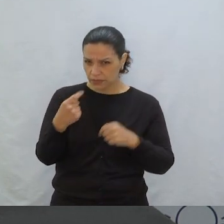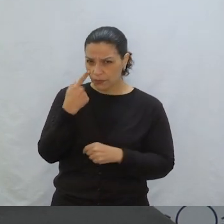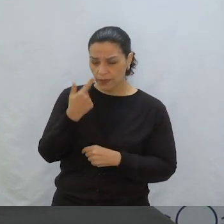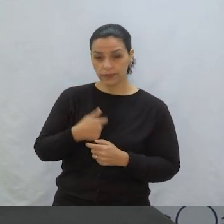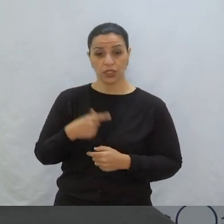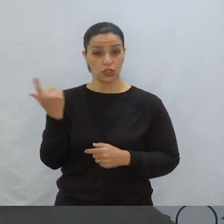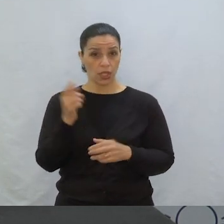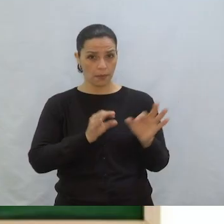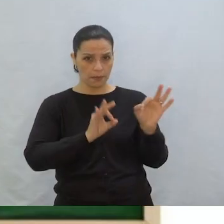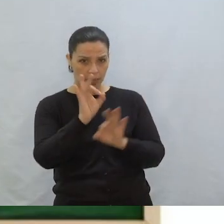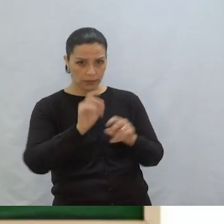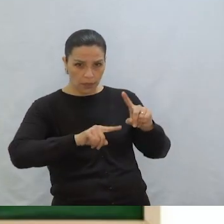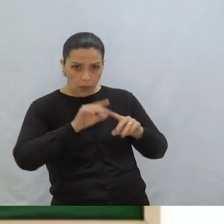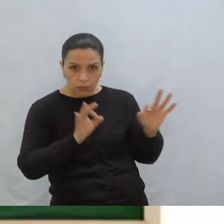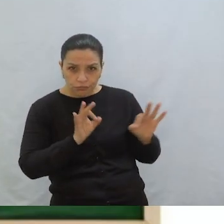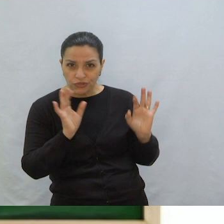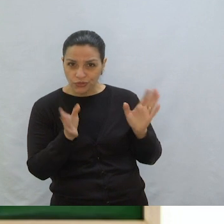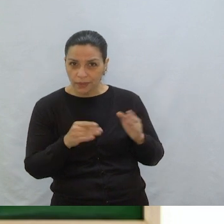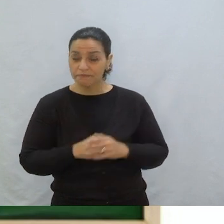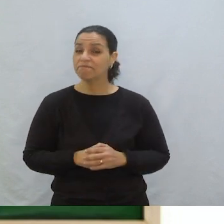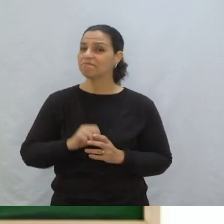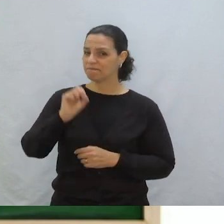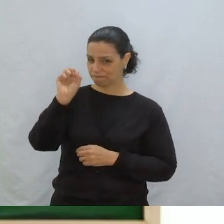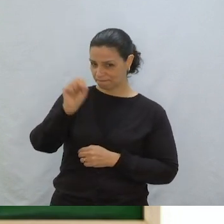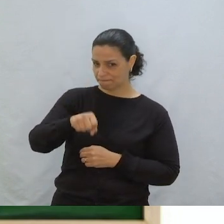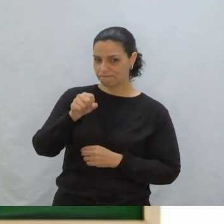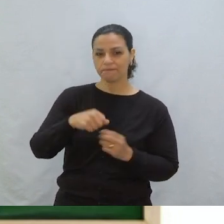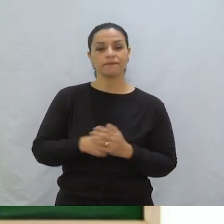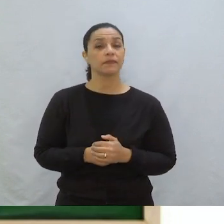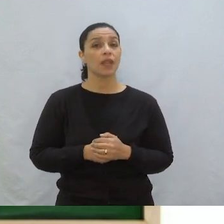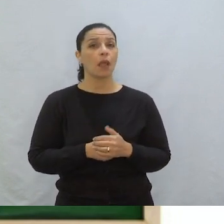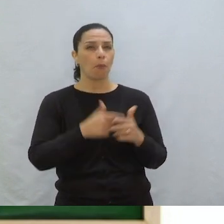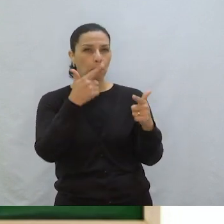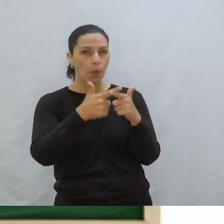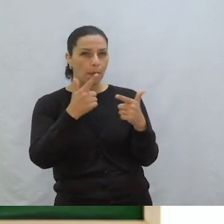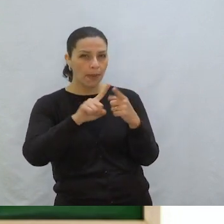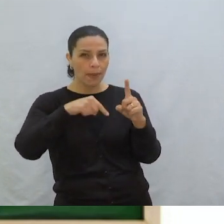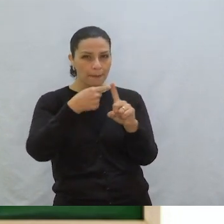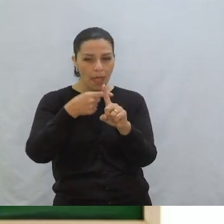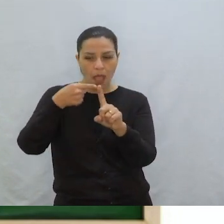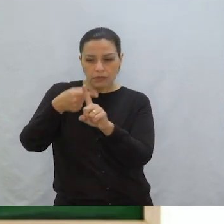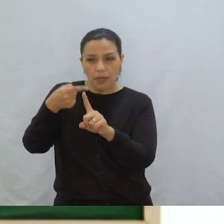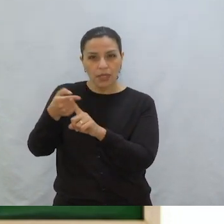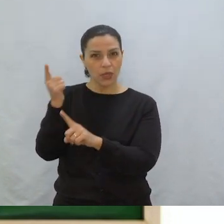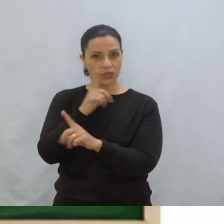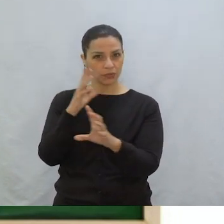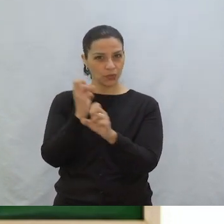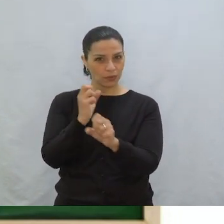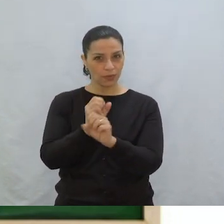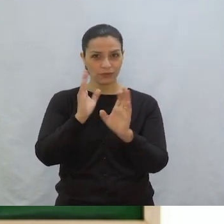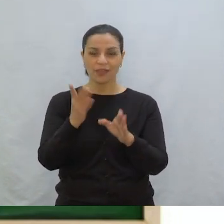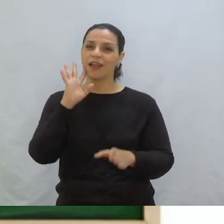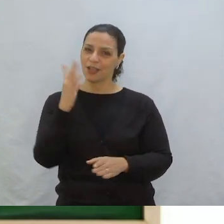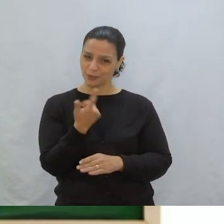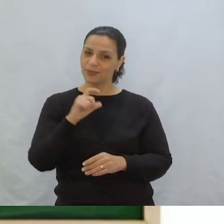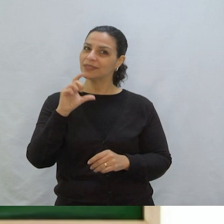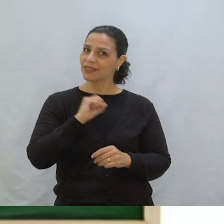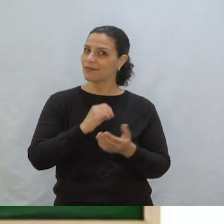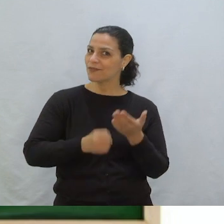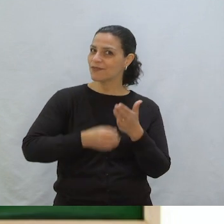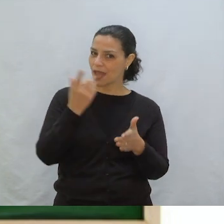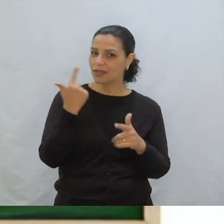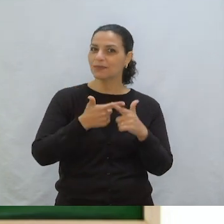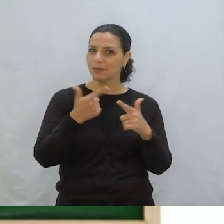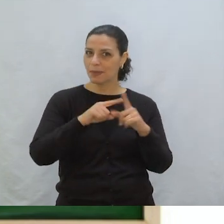Vamos conferir? Nós organizamos nossos materiais? Sim, organizamos. Problemas de adição. Sim, né?